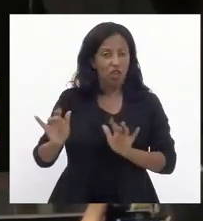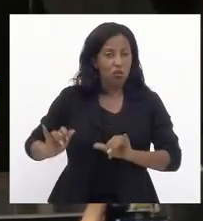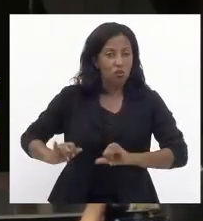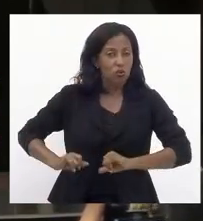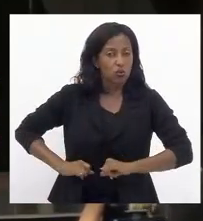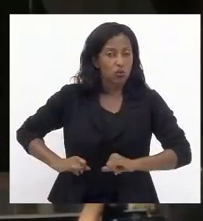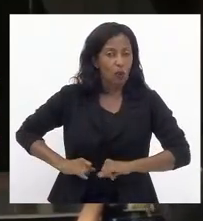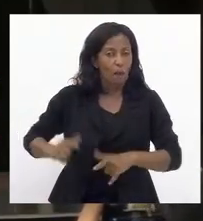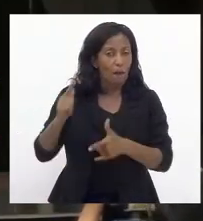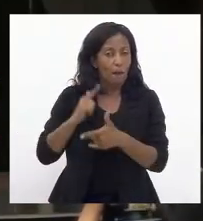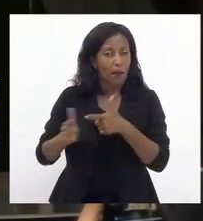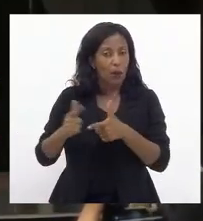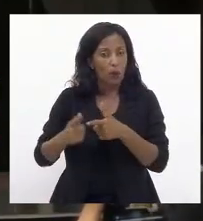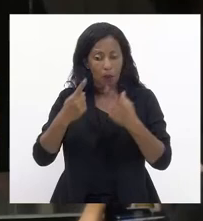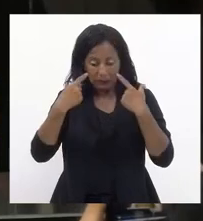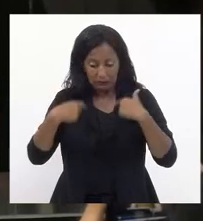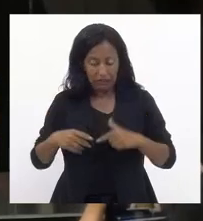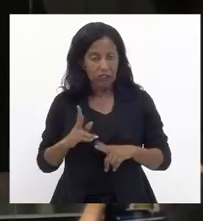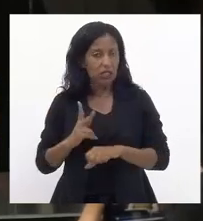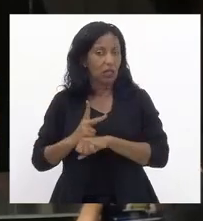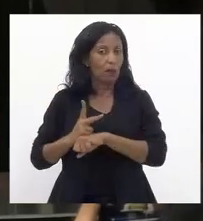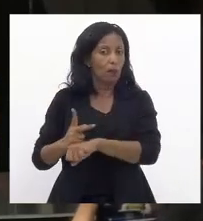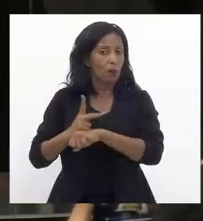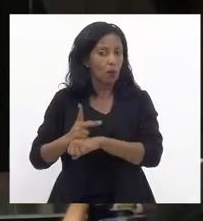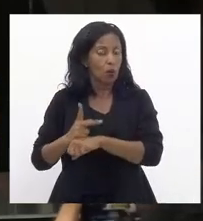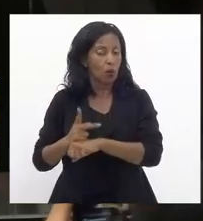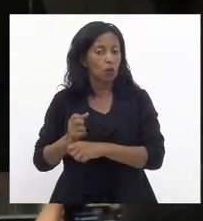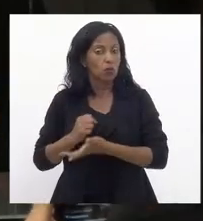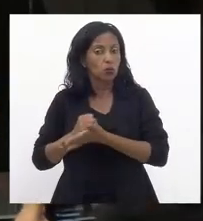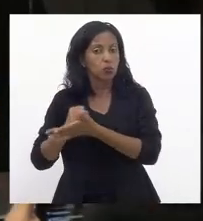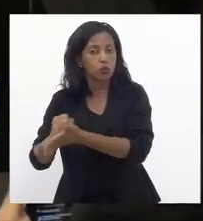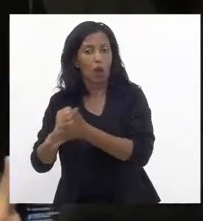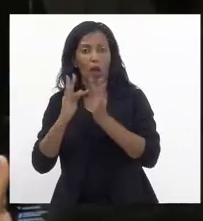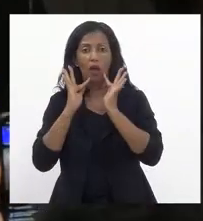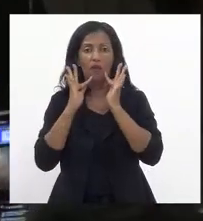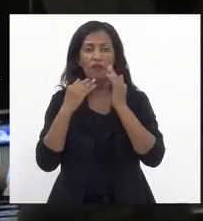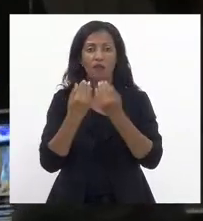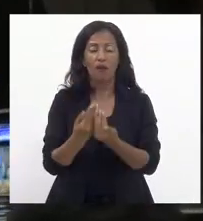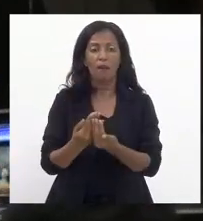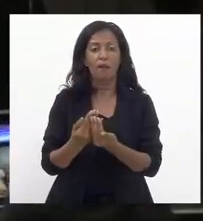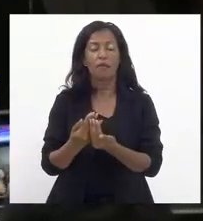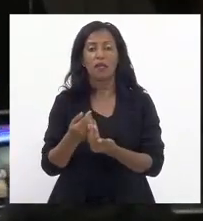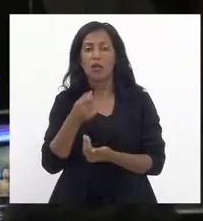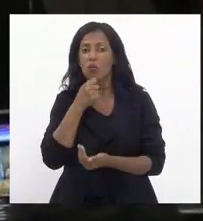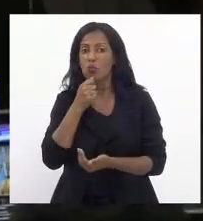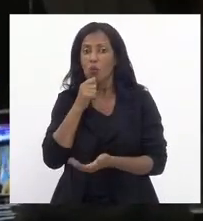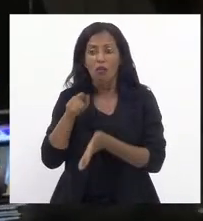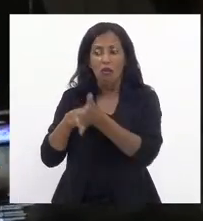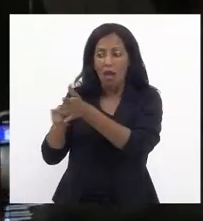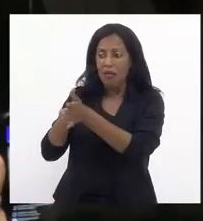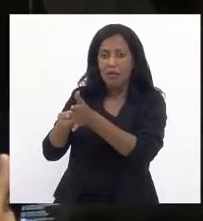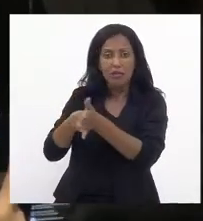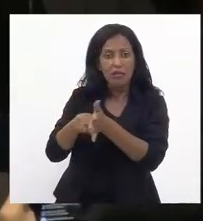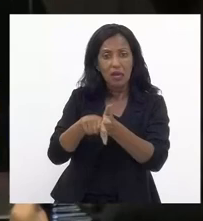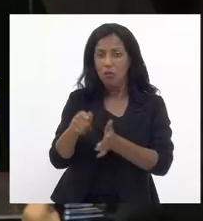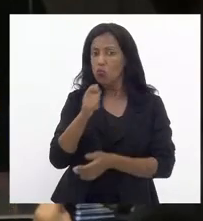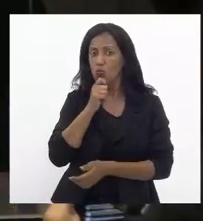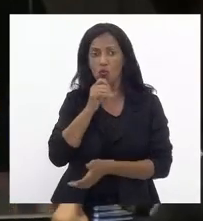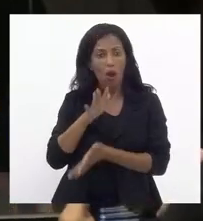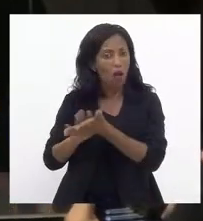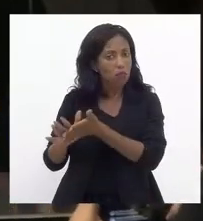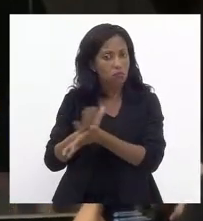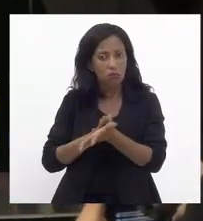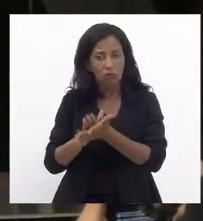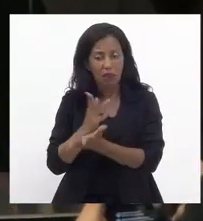pelo problema clínico no qual já estava buscando atendimento, e o familiar dizendo que nem um exame estava conseguindo ser feito,